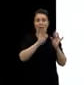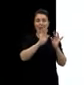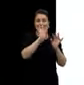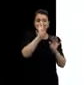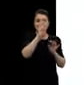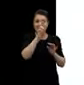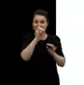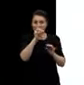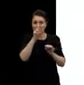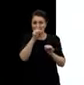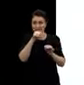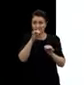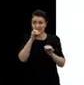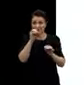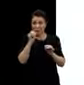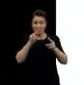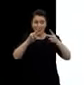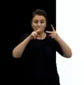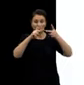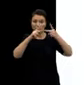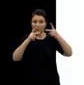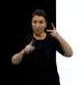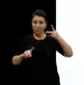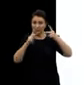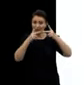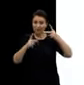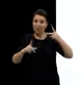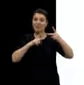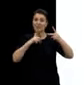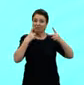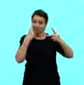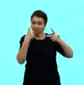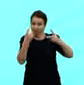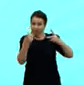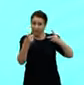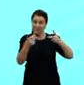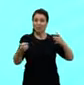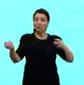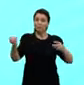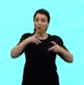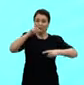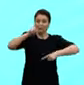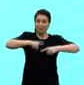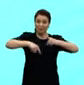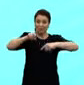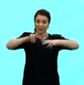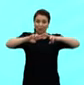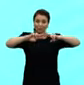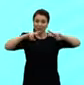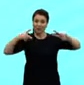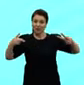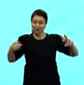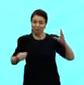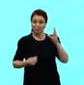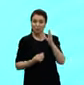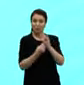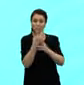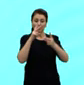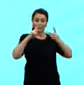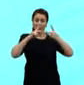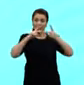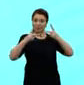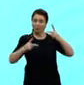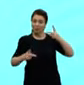em proteínas de interesse. Então, esse novo material genético vai produzir a proteína de